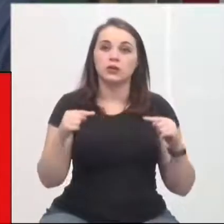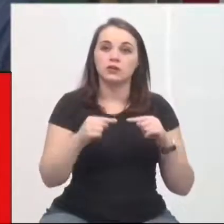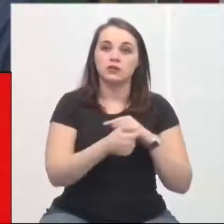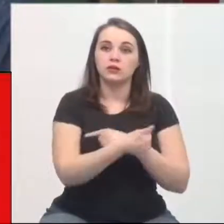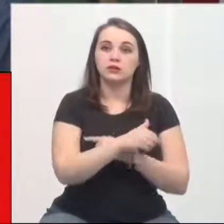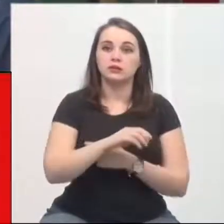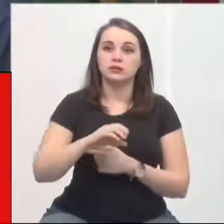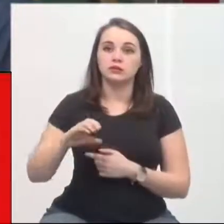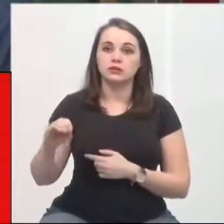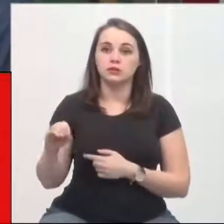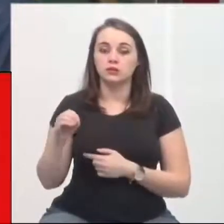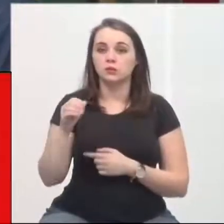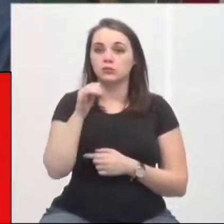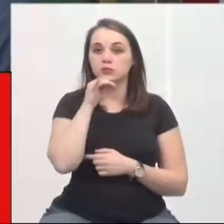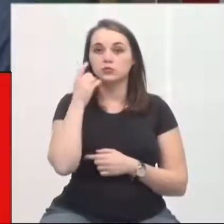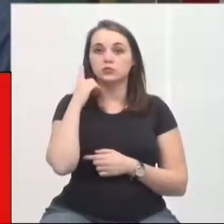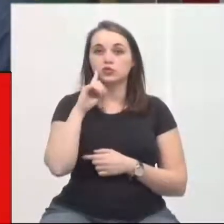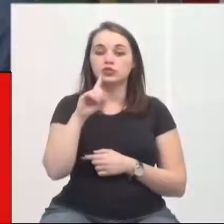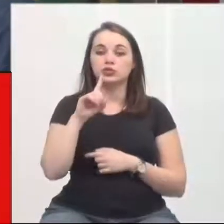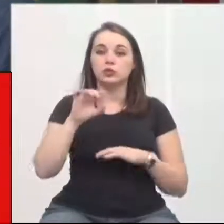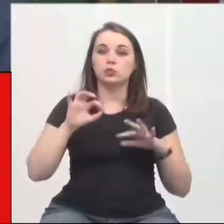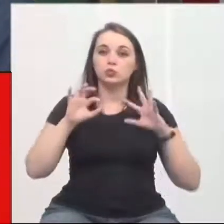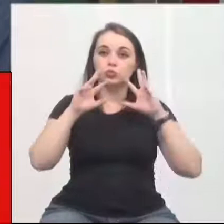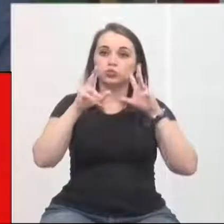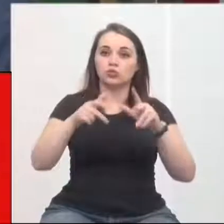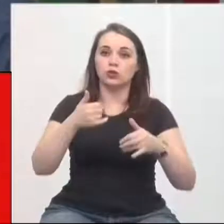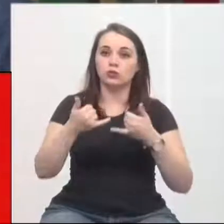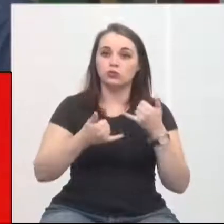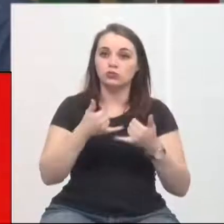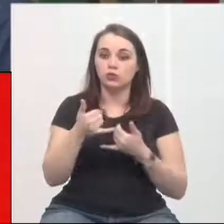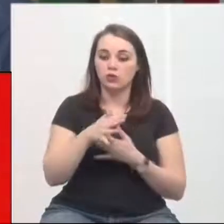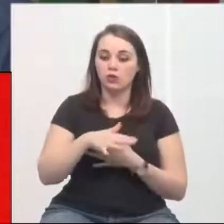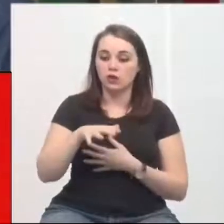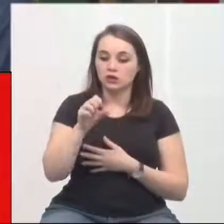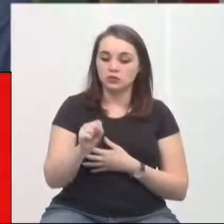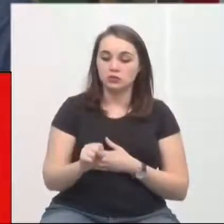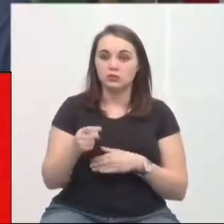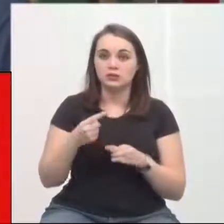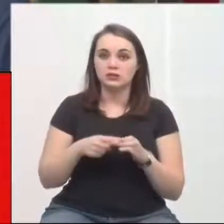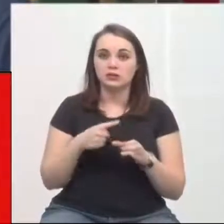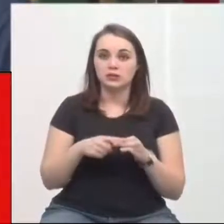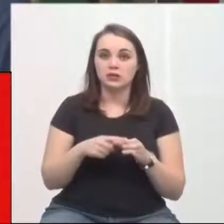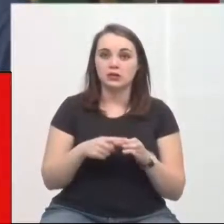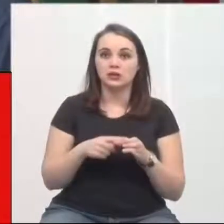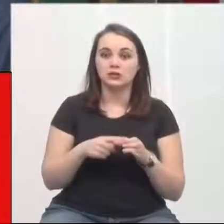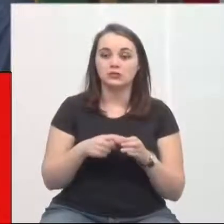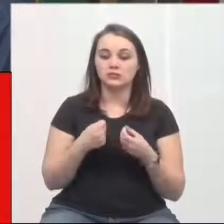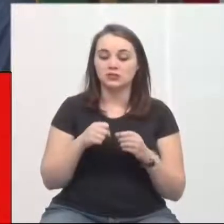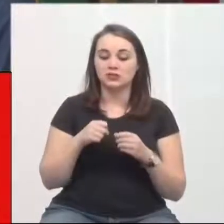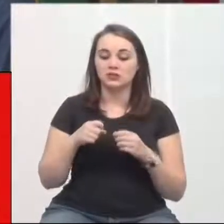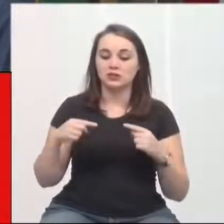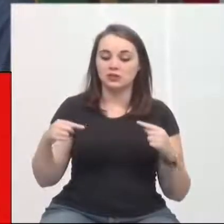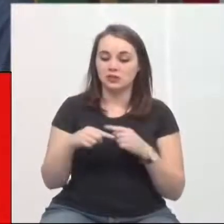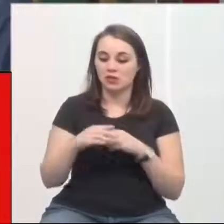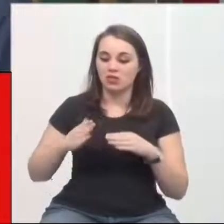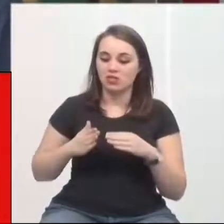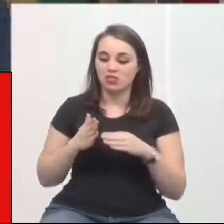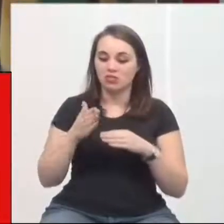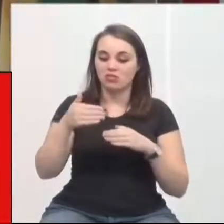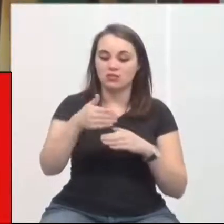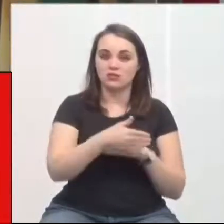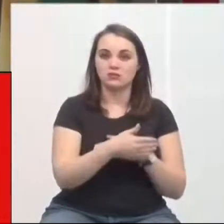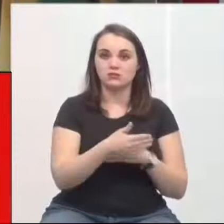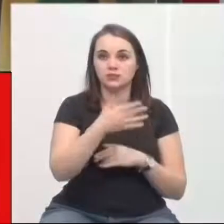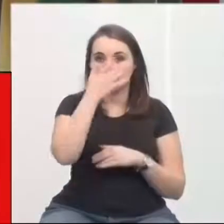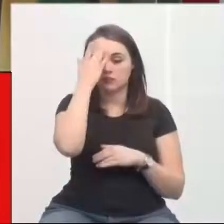um dia de jogos do Criciúma, o lado sul da cidade, para assistir o jogo, tem que atravessar a Centenário. Os devotos